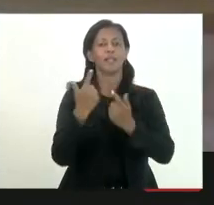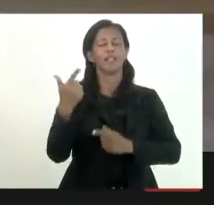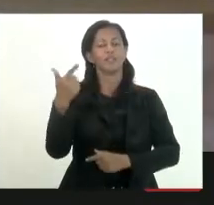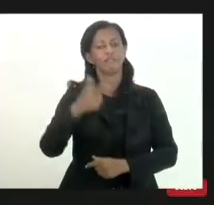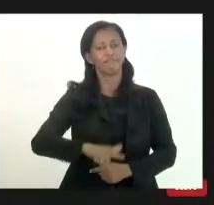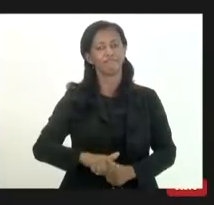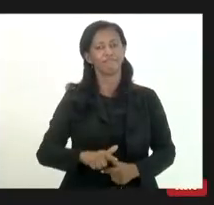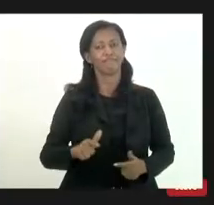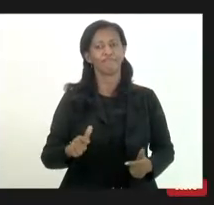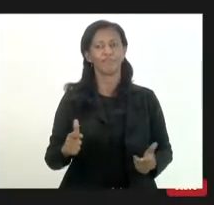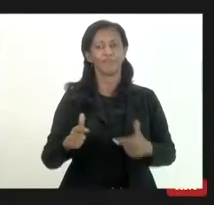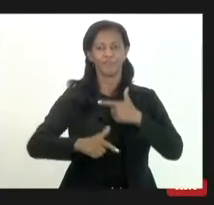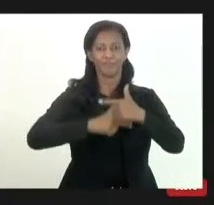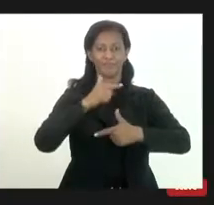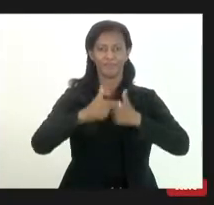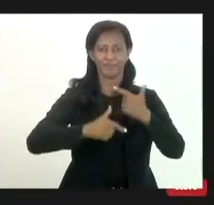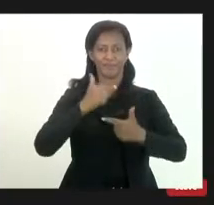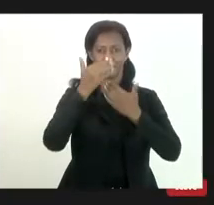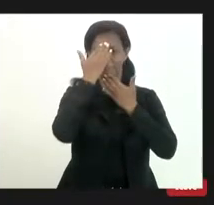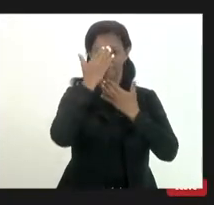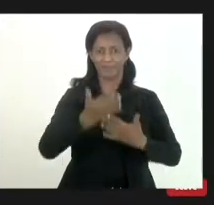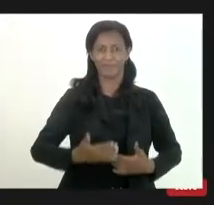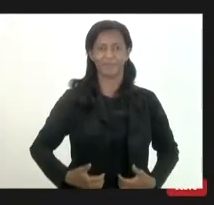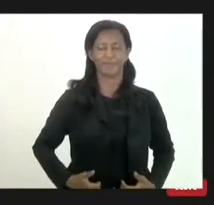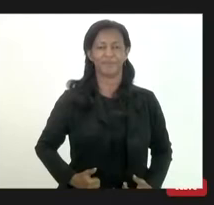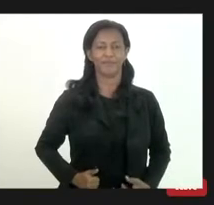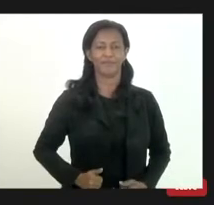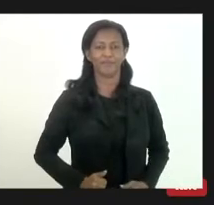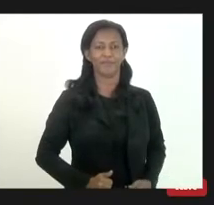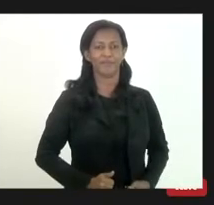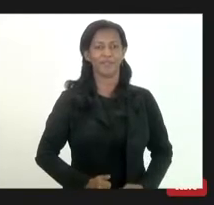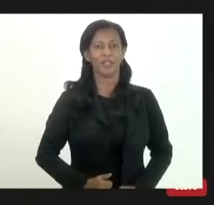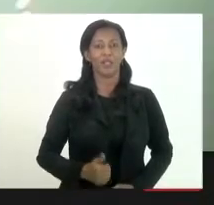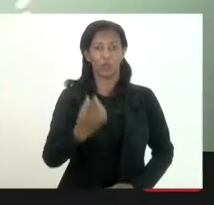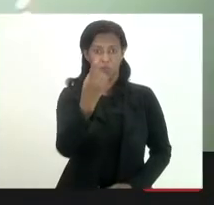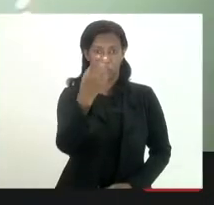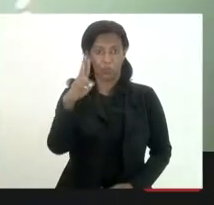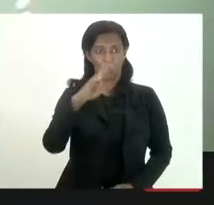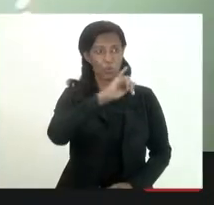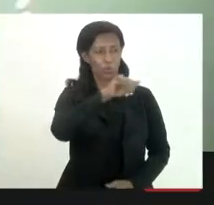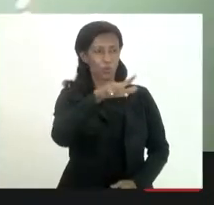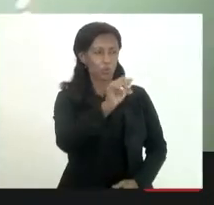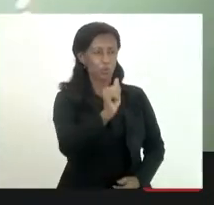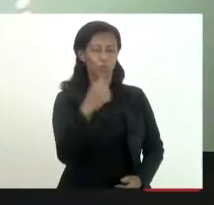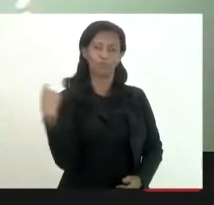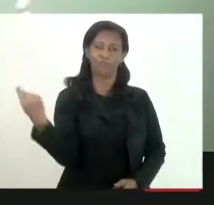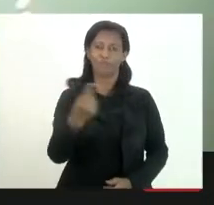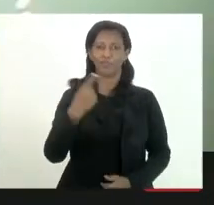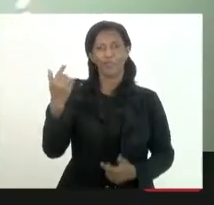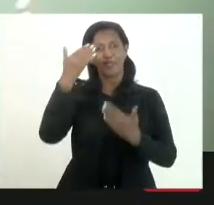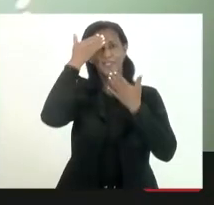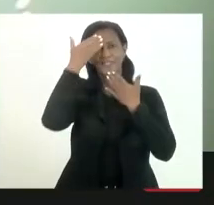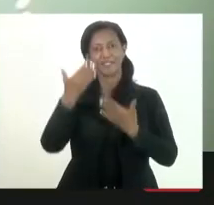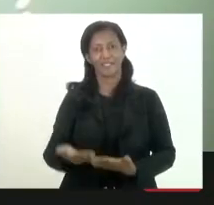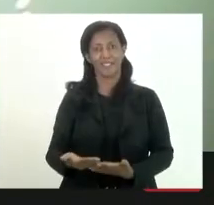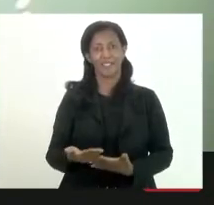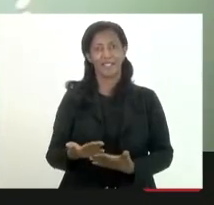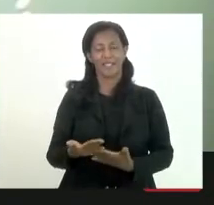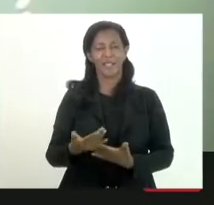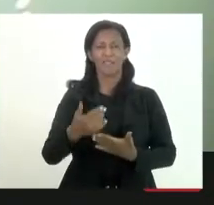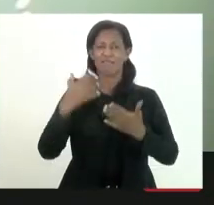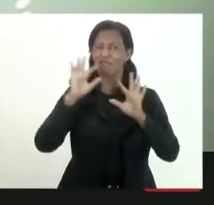iniciativa. Obrigado. Doutor Júlio, nós que agradecemos não só pelo brilhantismo da sua explanação, mas pela